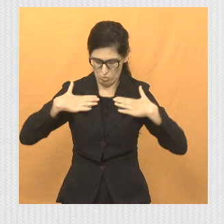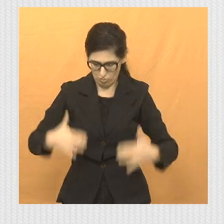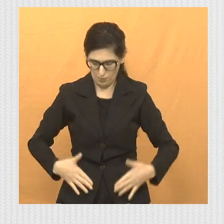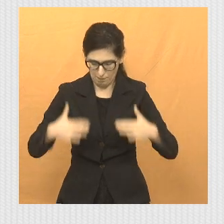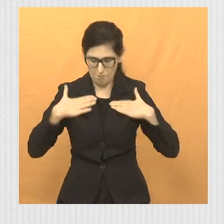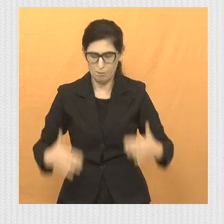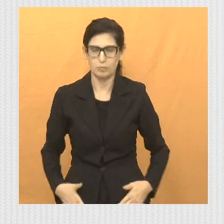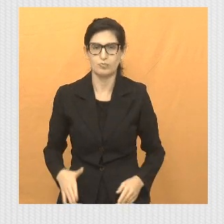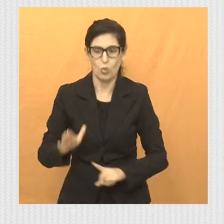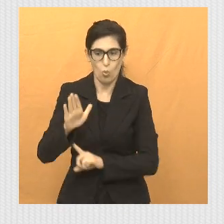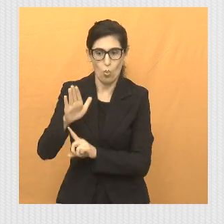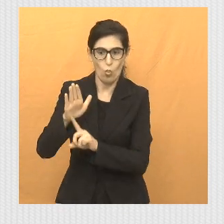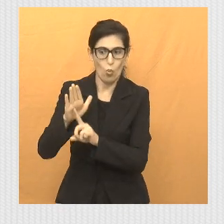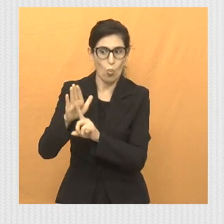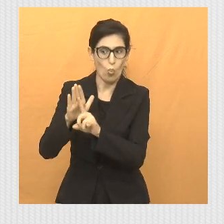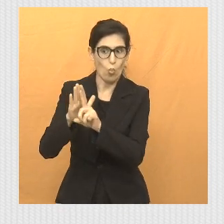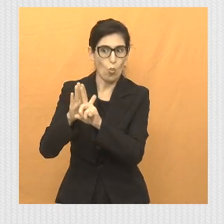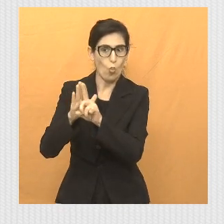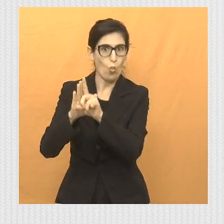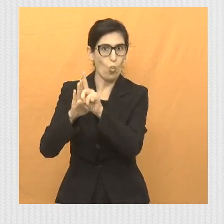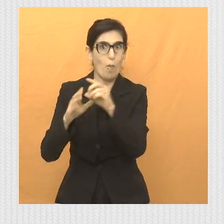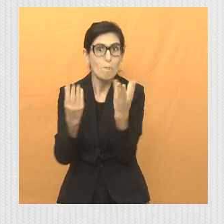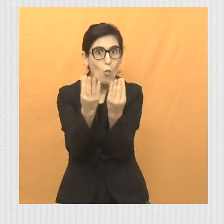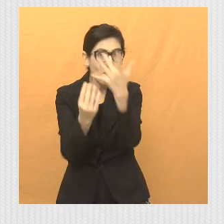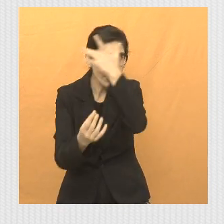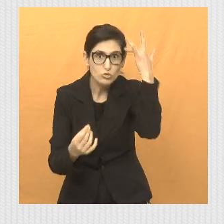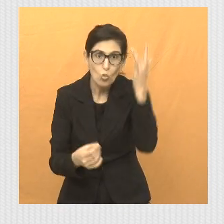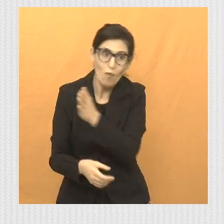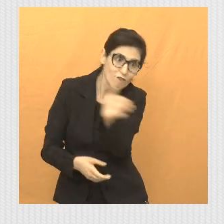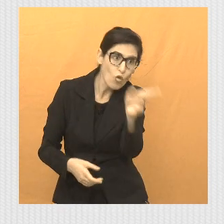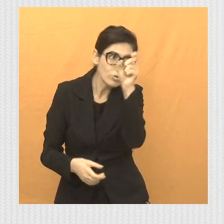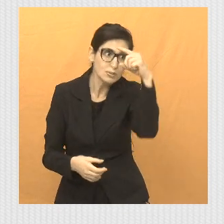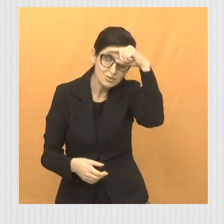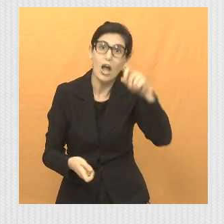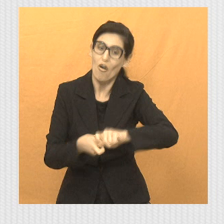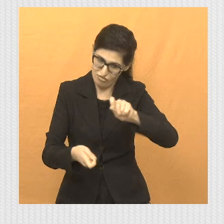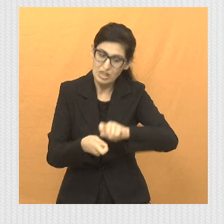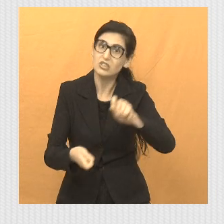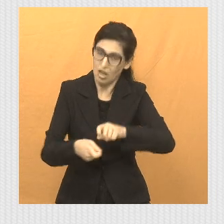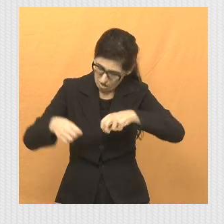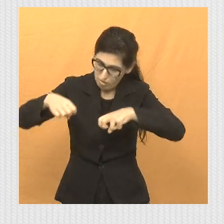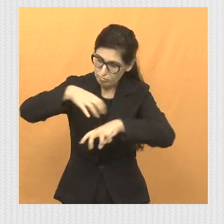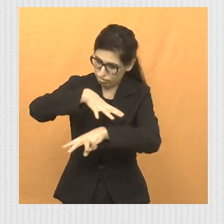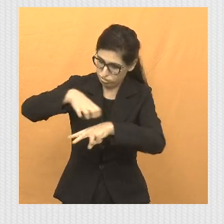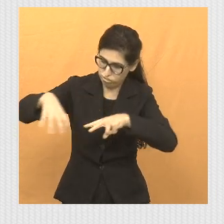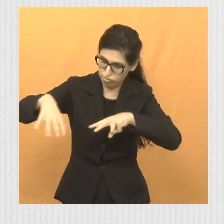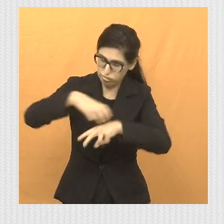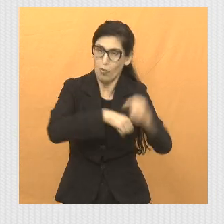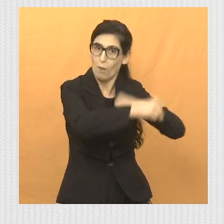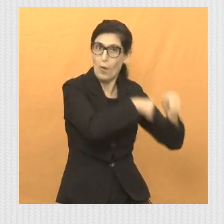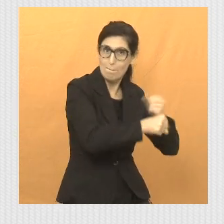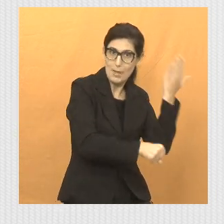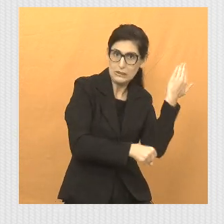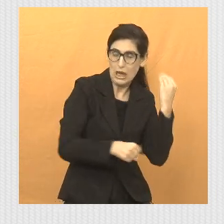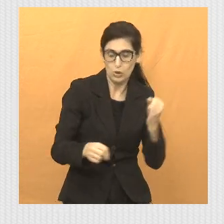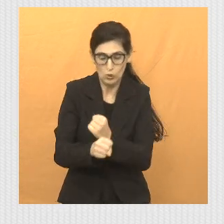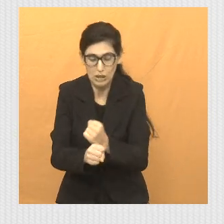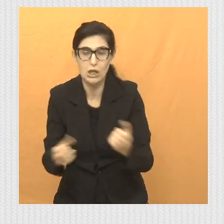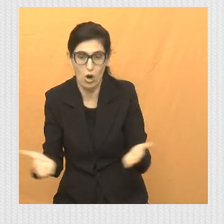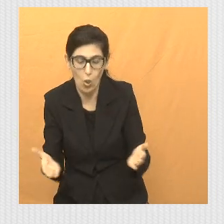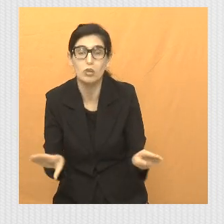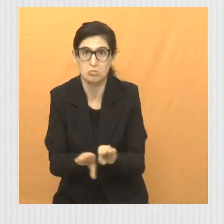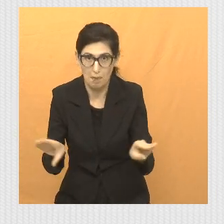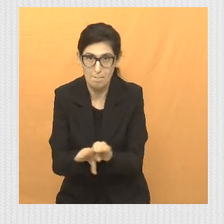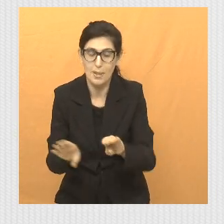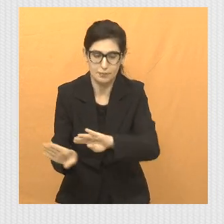de 2018 para 2019. Com relação às auditorias e